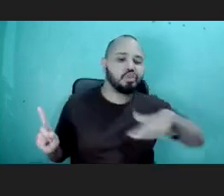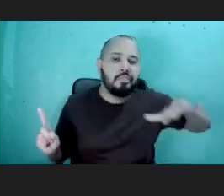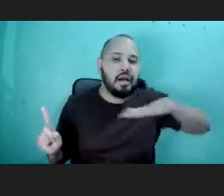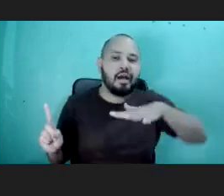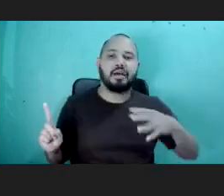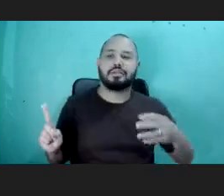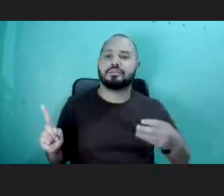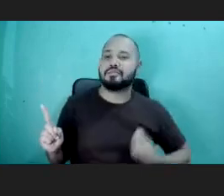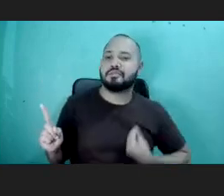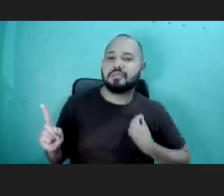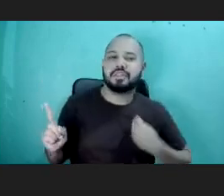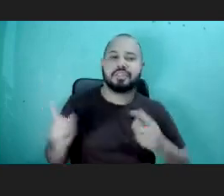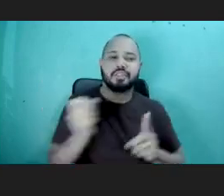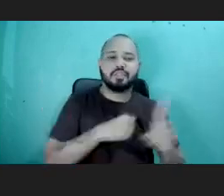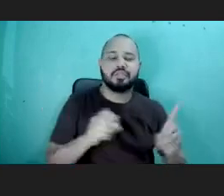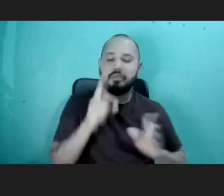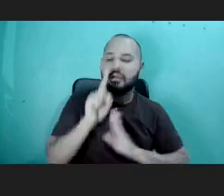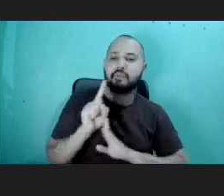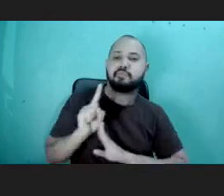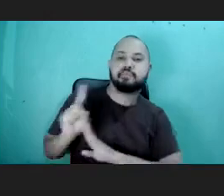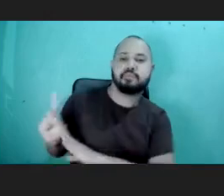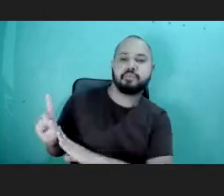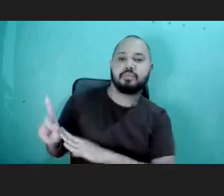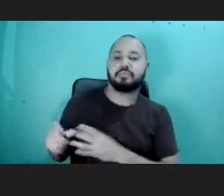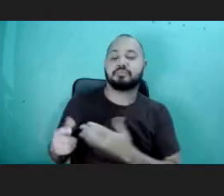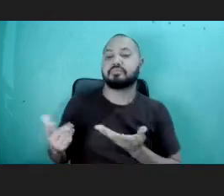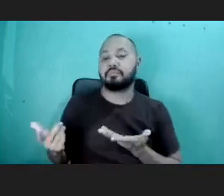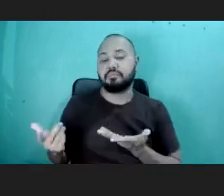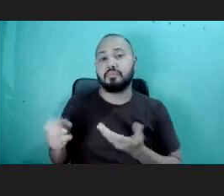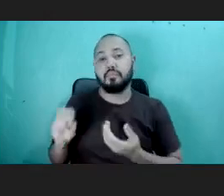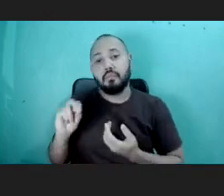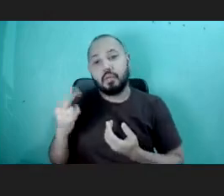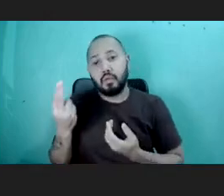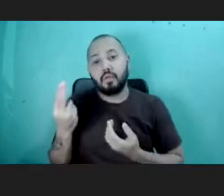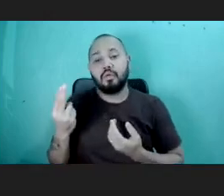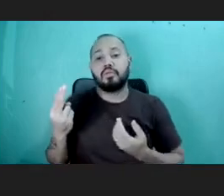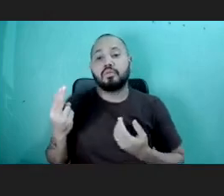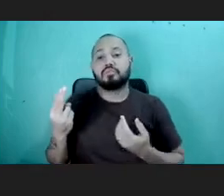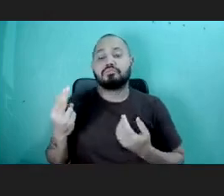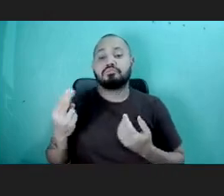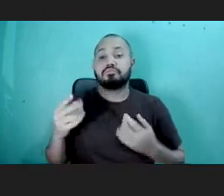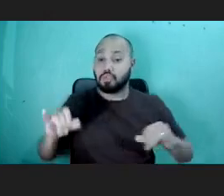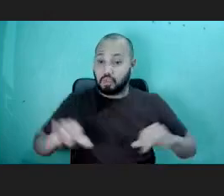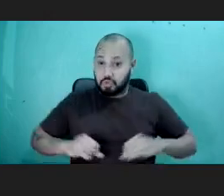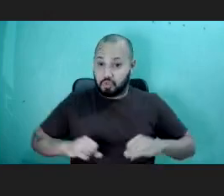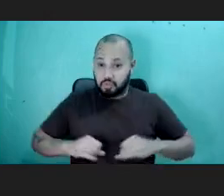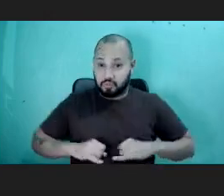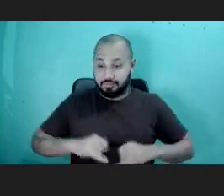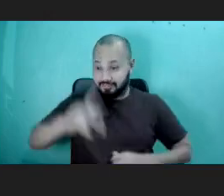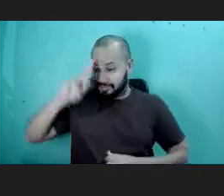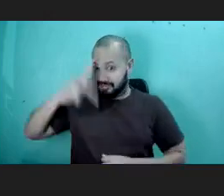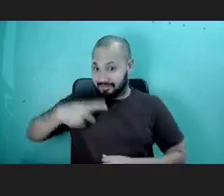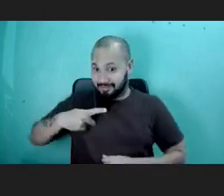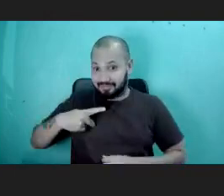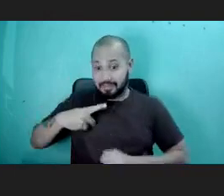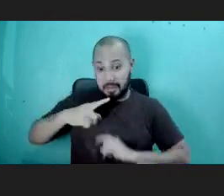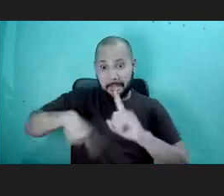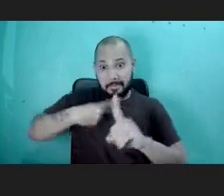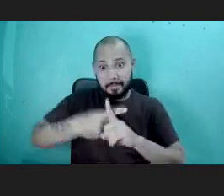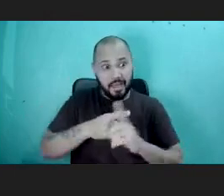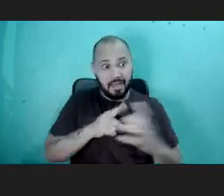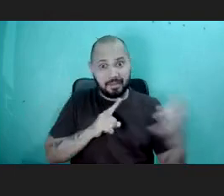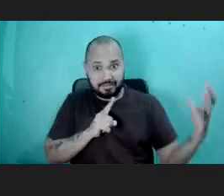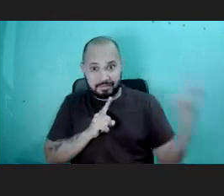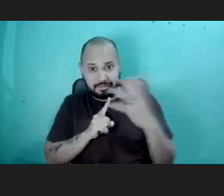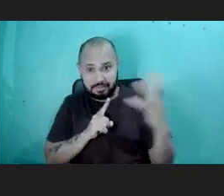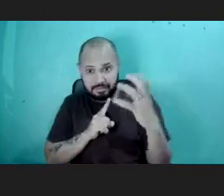vida social. Quando a gente está diante de um sofrimento que ultrapassa a esfera individual. É nesse